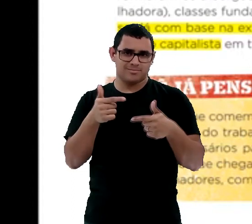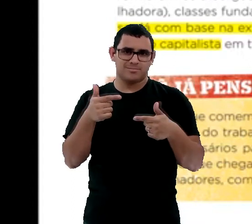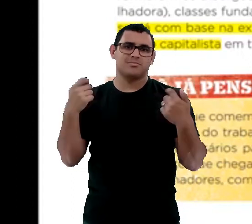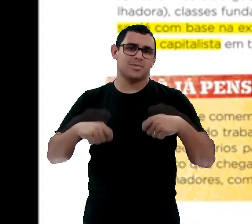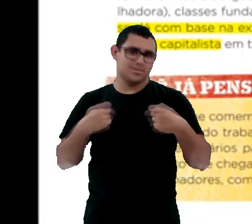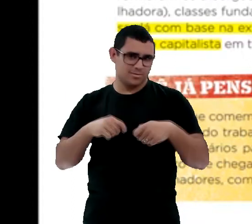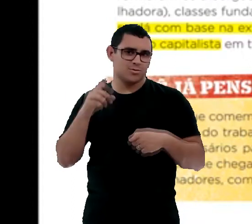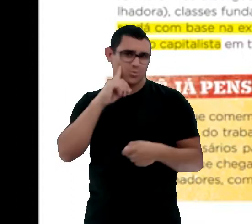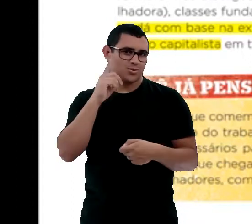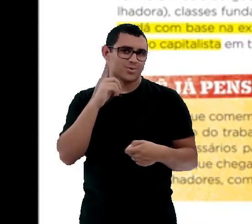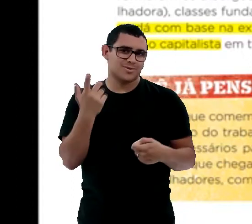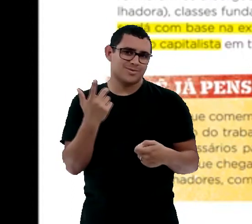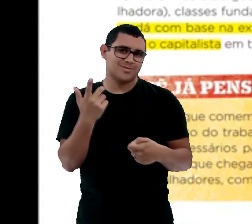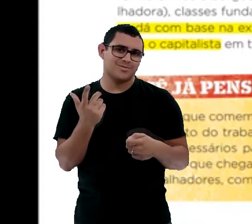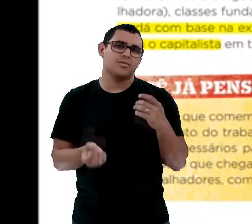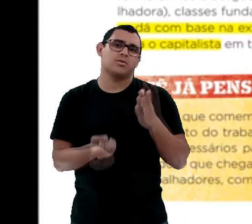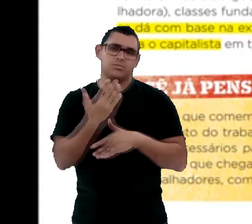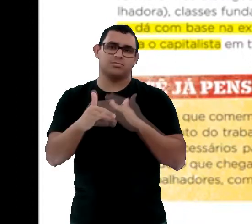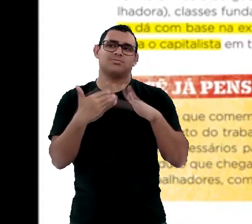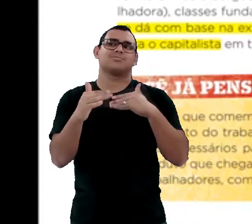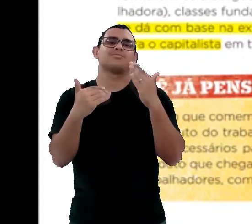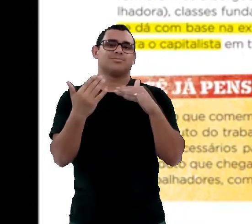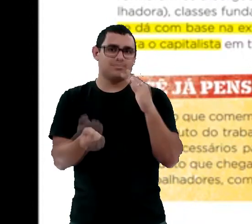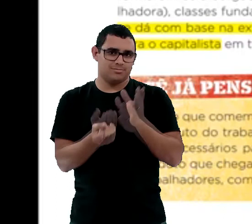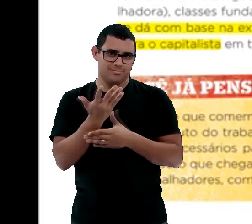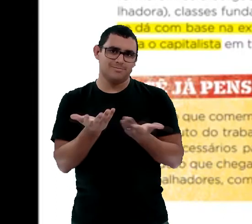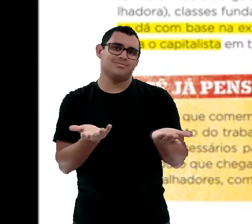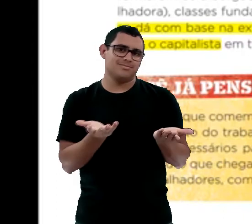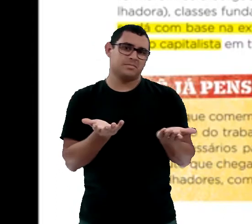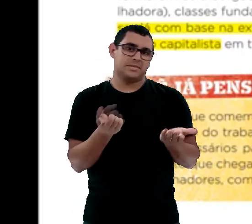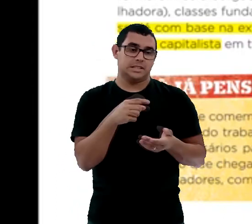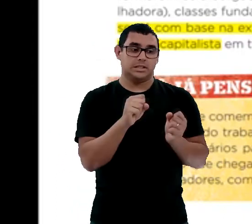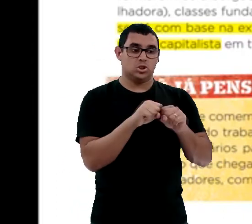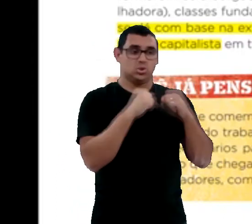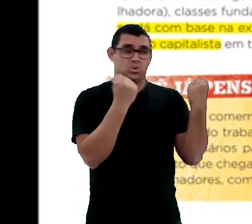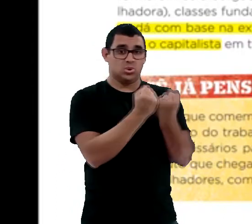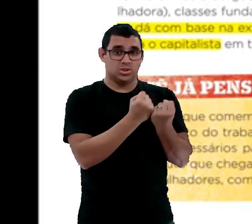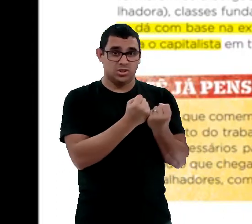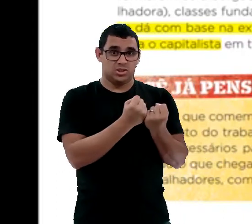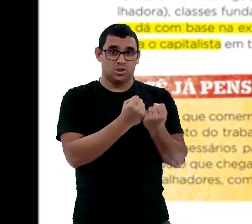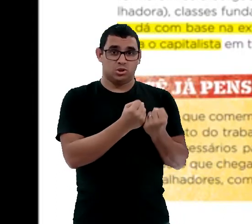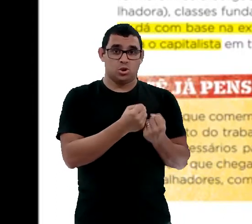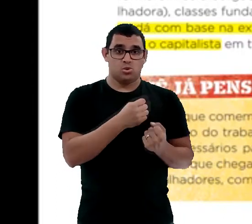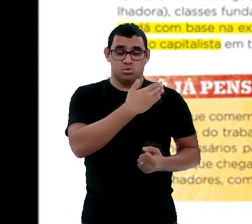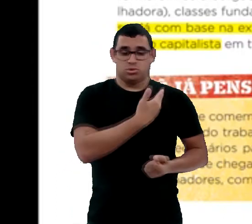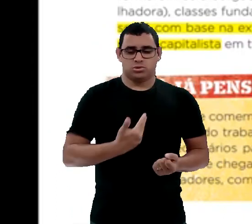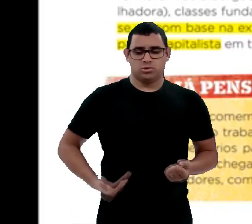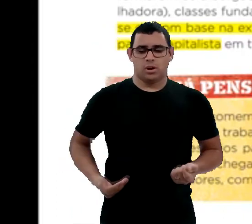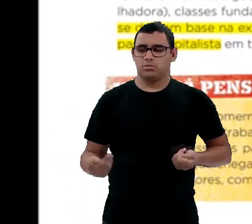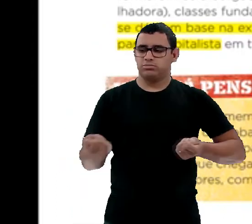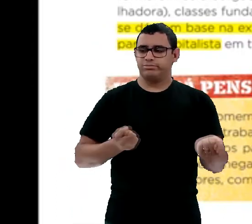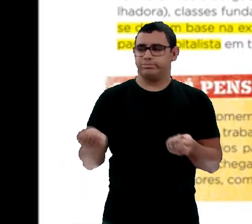o proprietário com o trabalho. Escravizou o proprietário com o pequeno produtor livre com o trabalho. O